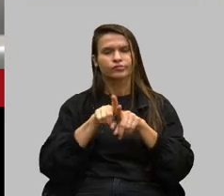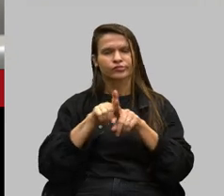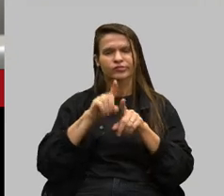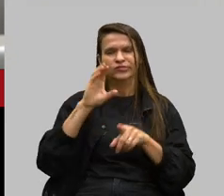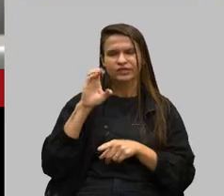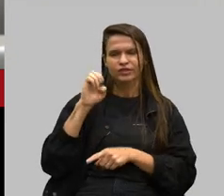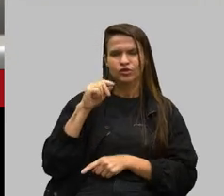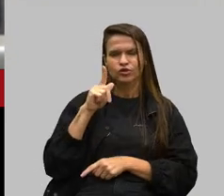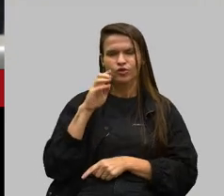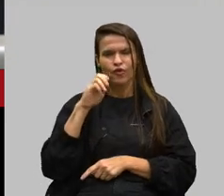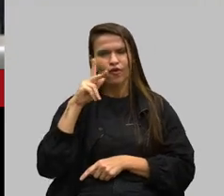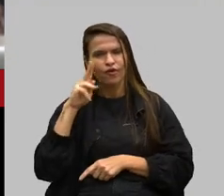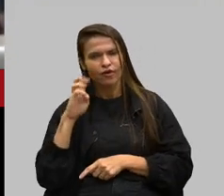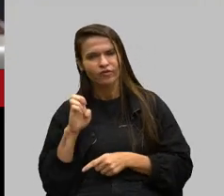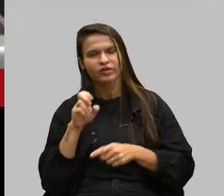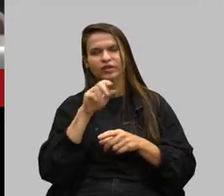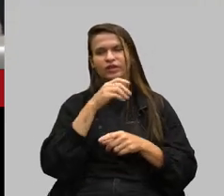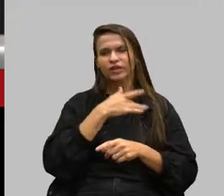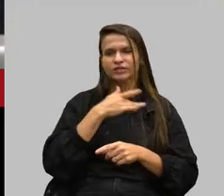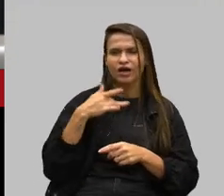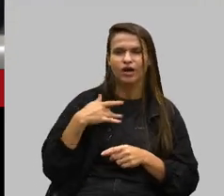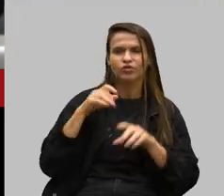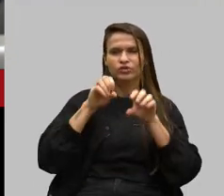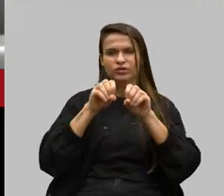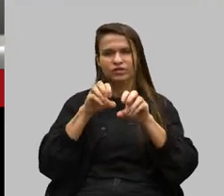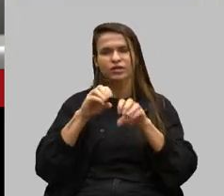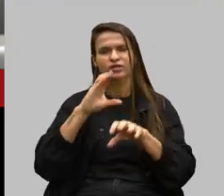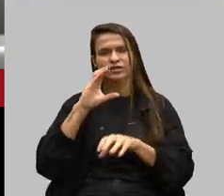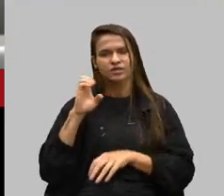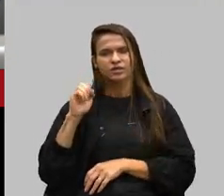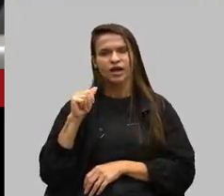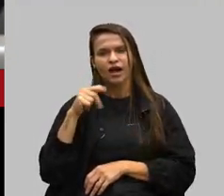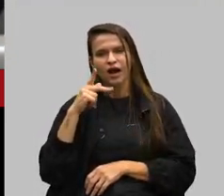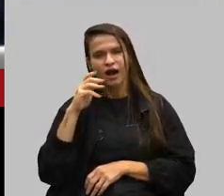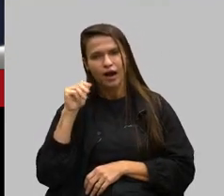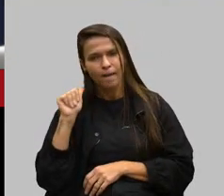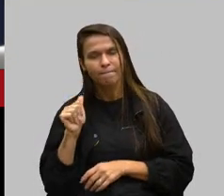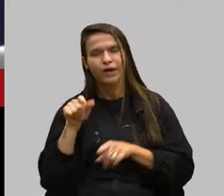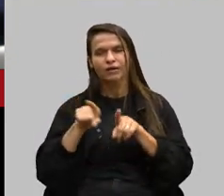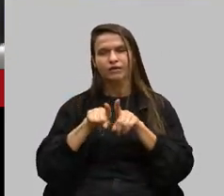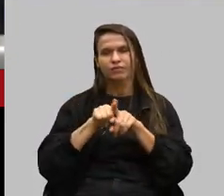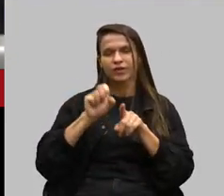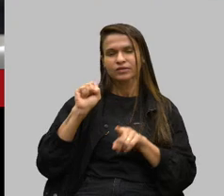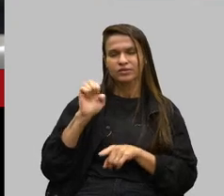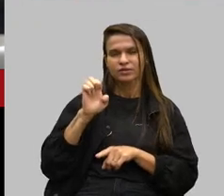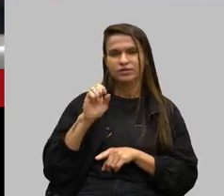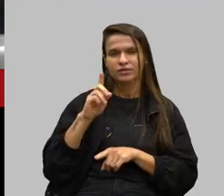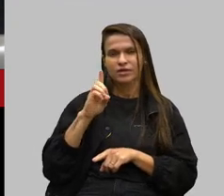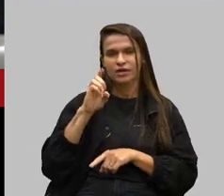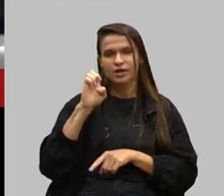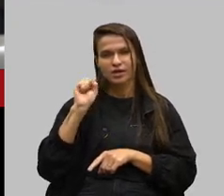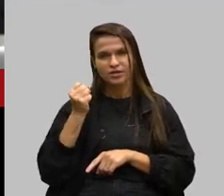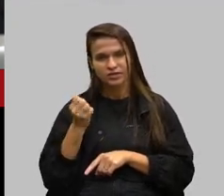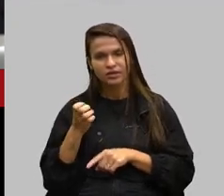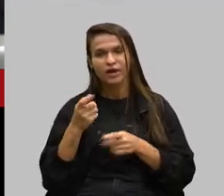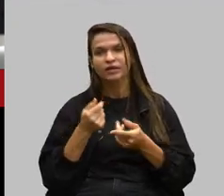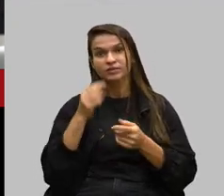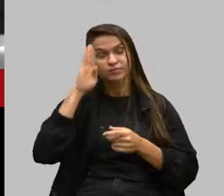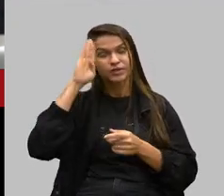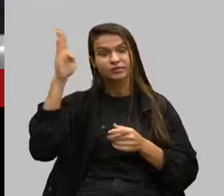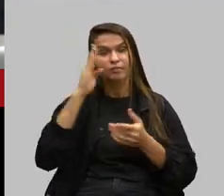seinfra da Saúde da educação da seapa da cedes são as principais pastas Deputado